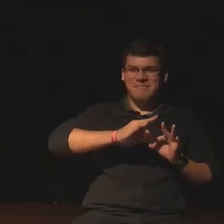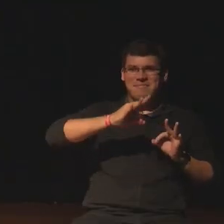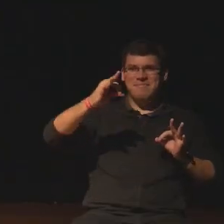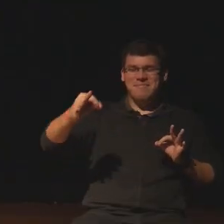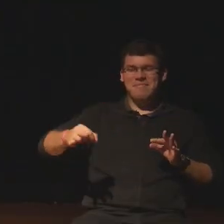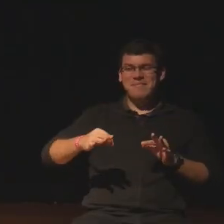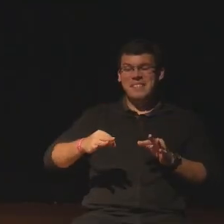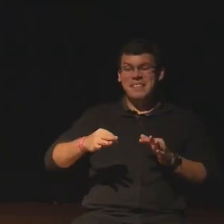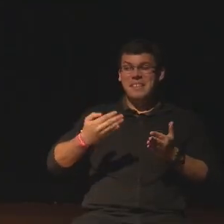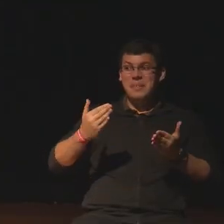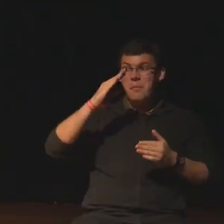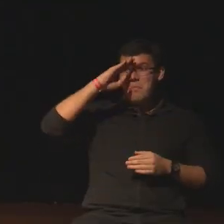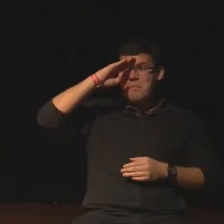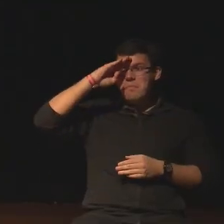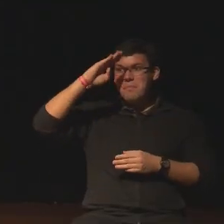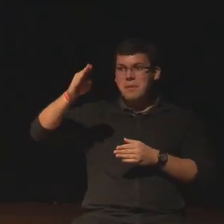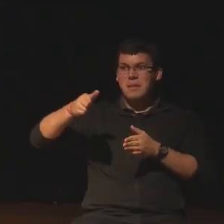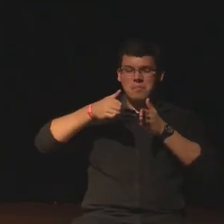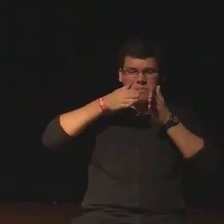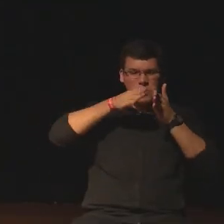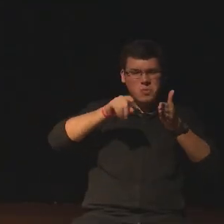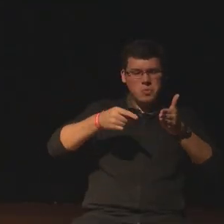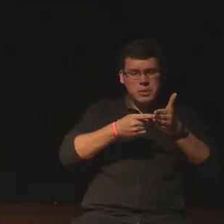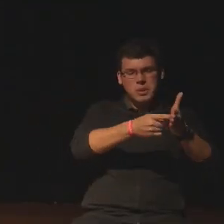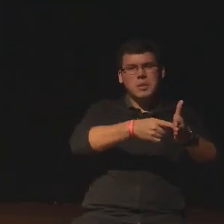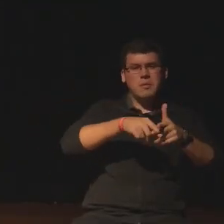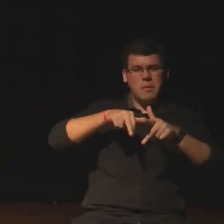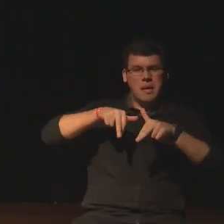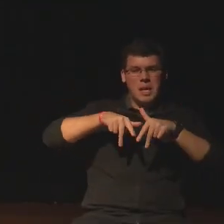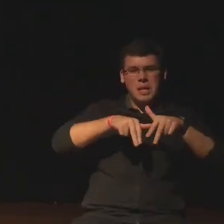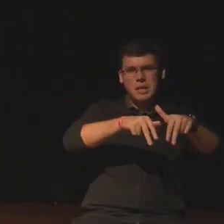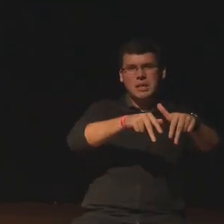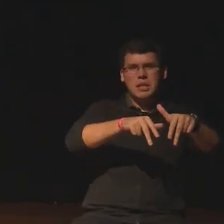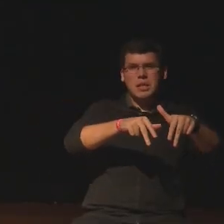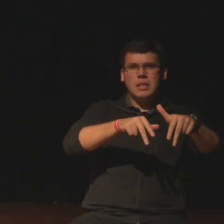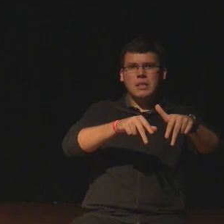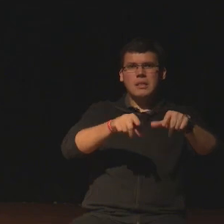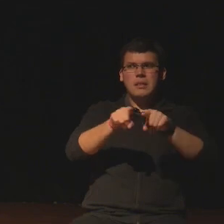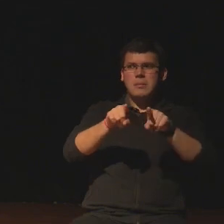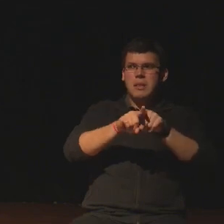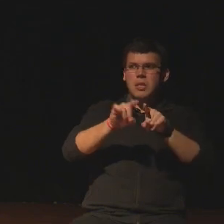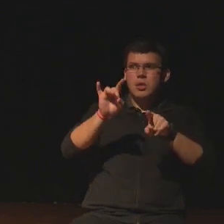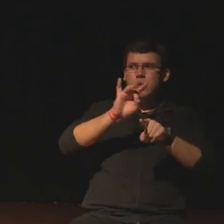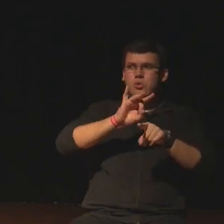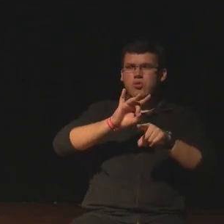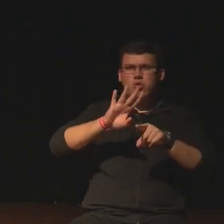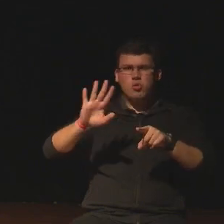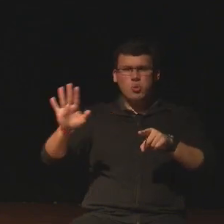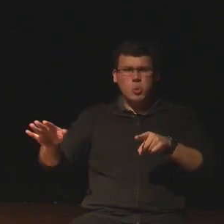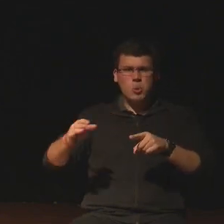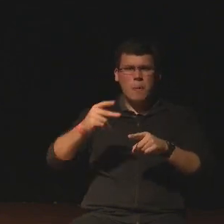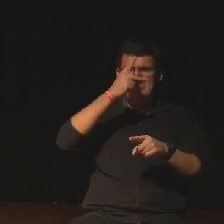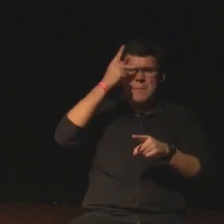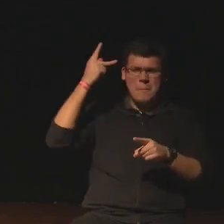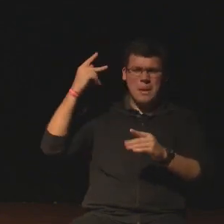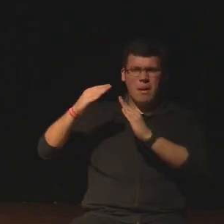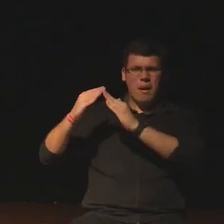ser o pedestre, não o carro do nobre morador, que não sabe utilizar o transporte público?